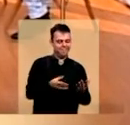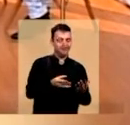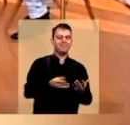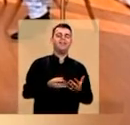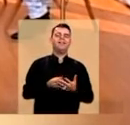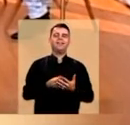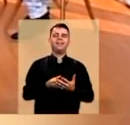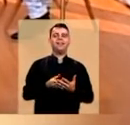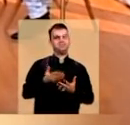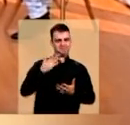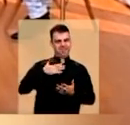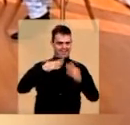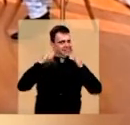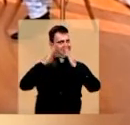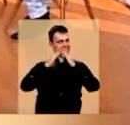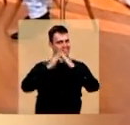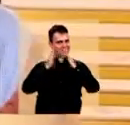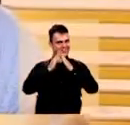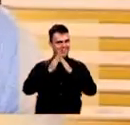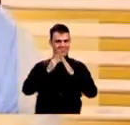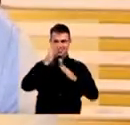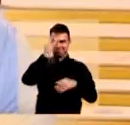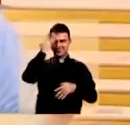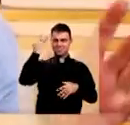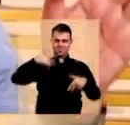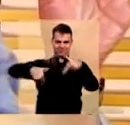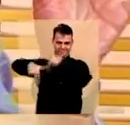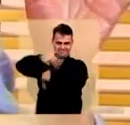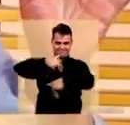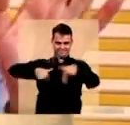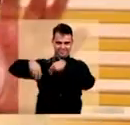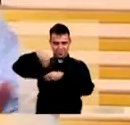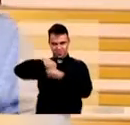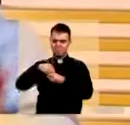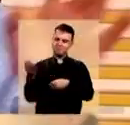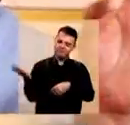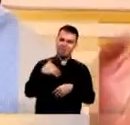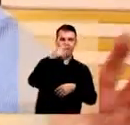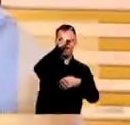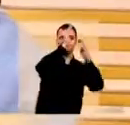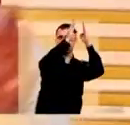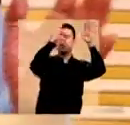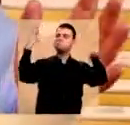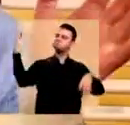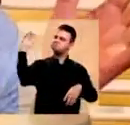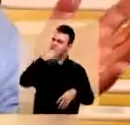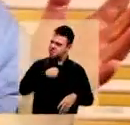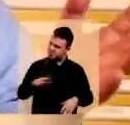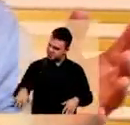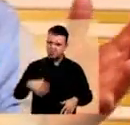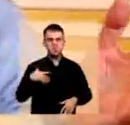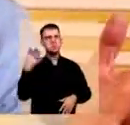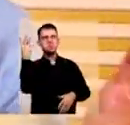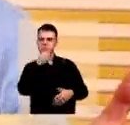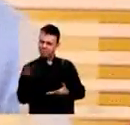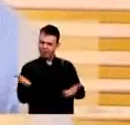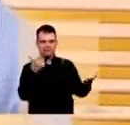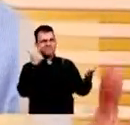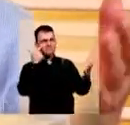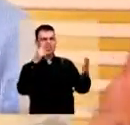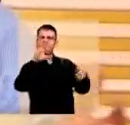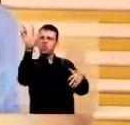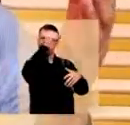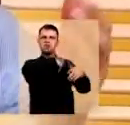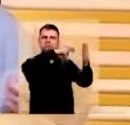marcado, né? Aliás, uma das coisas da minha casa, assim, quando as pessoas vão, vê aquela biblioteca lindíssima, o senhor já leu tudo